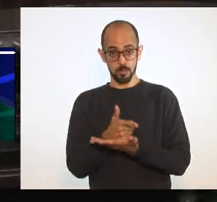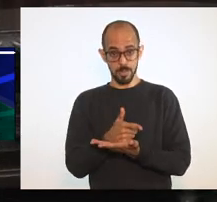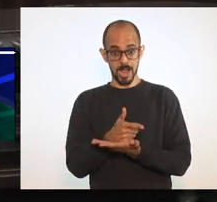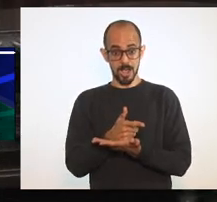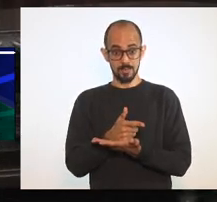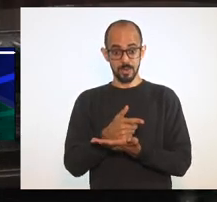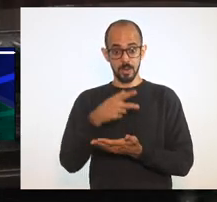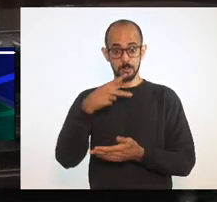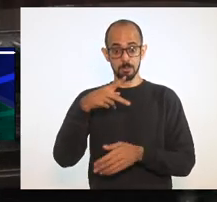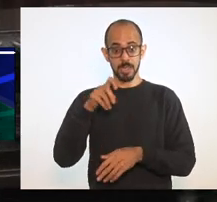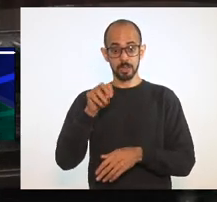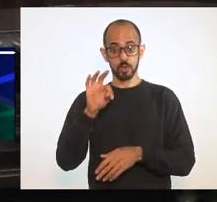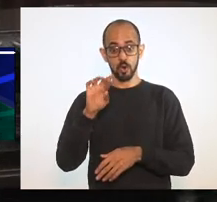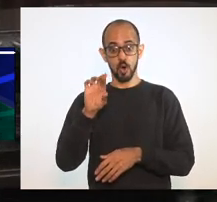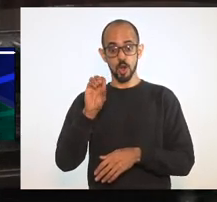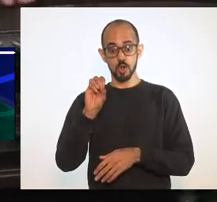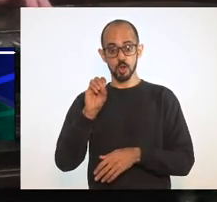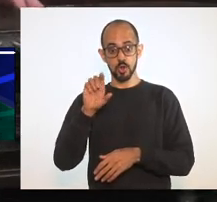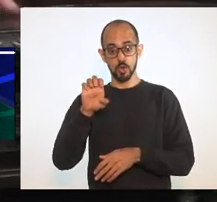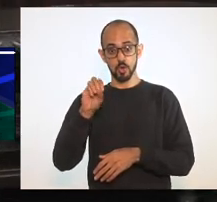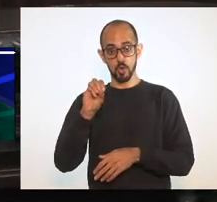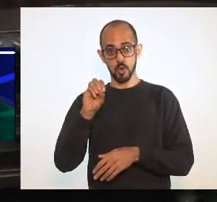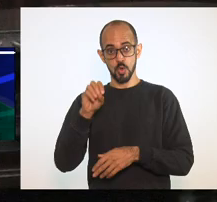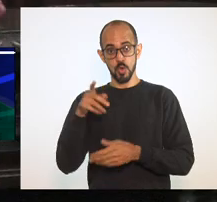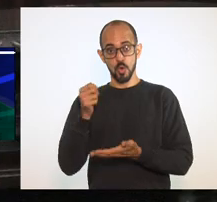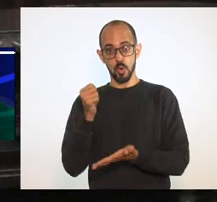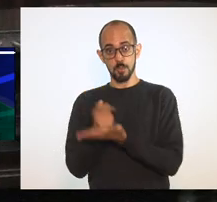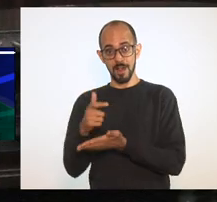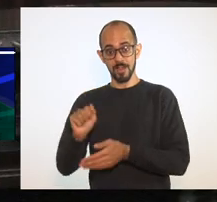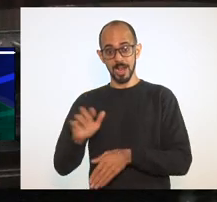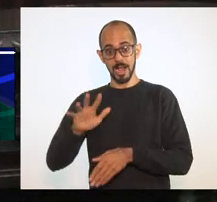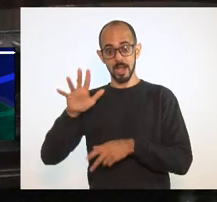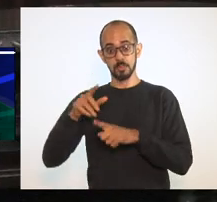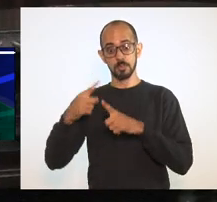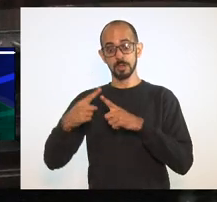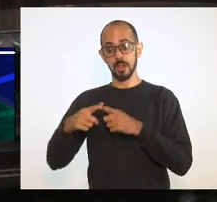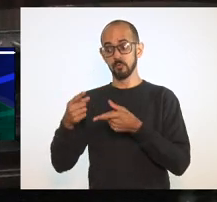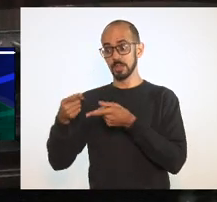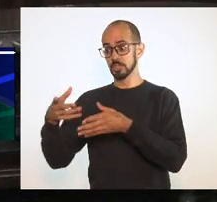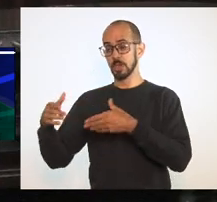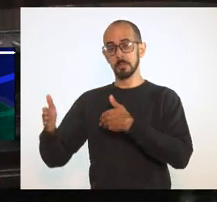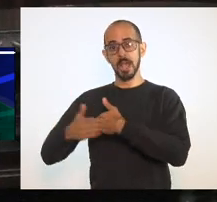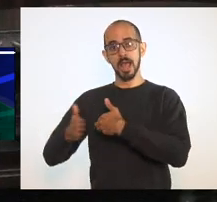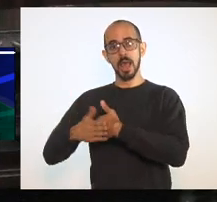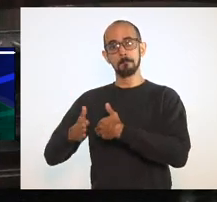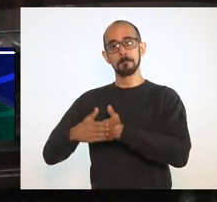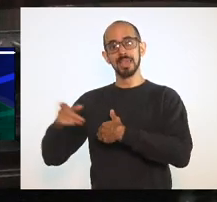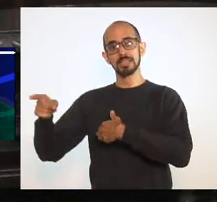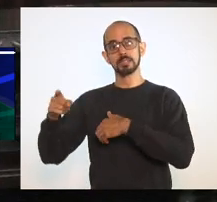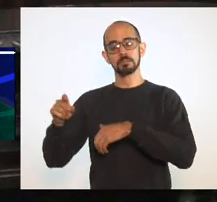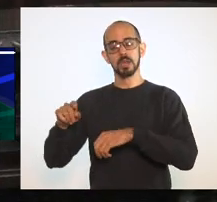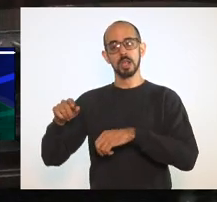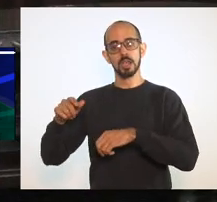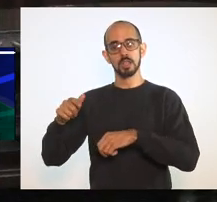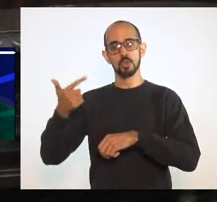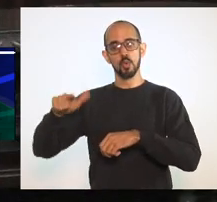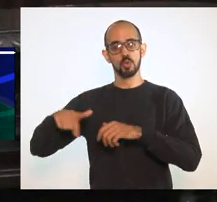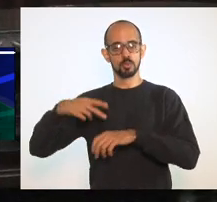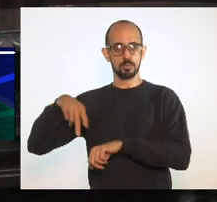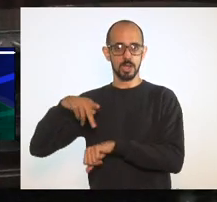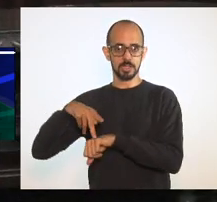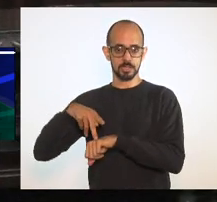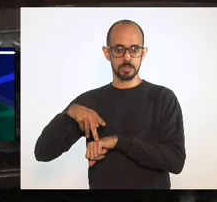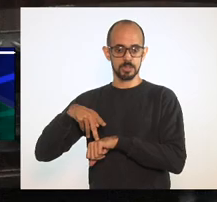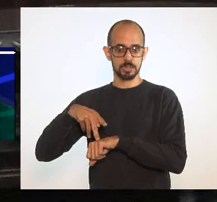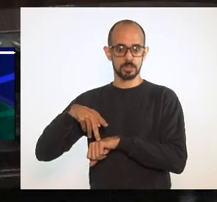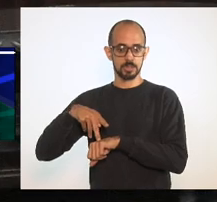Átila, mais caro do que vendia para a própria subsidiária. Reclamamos muito, fomos à ANP,